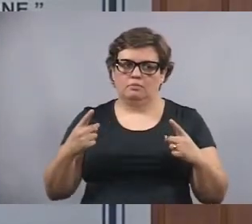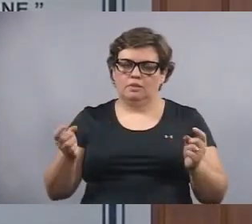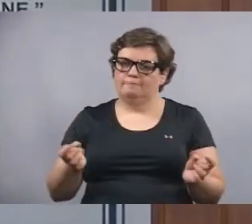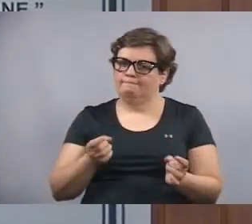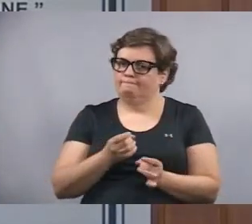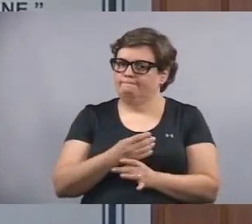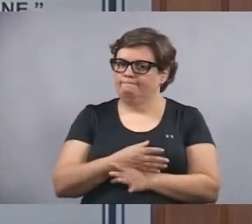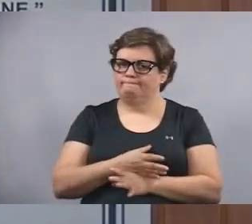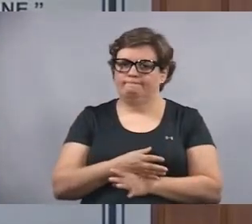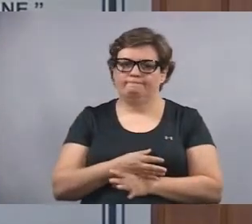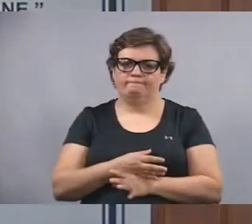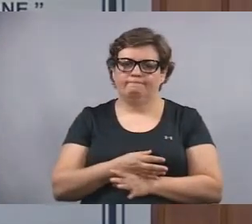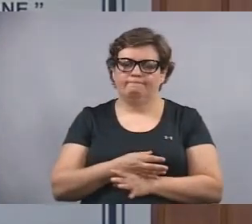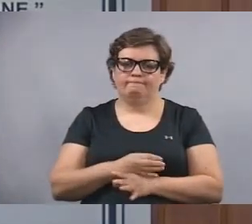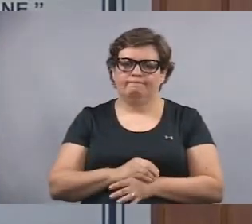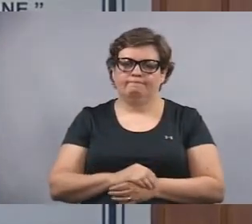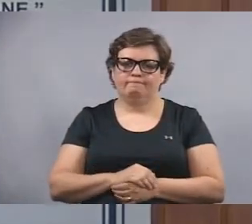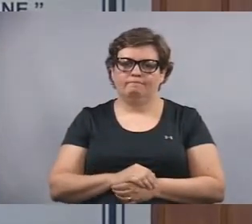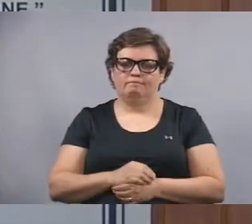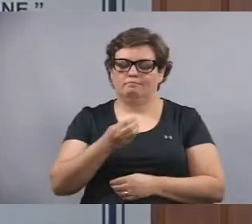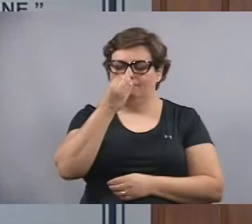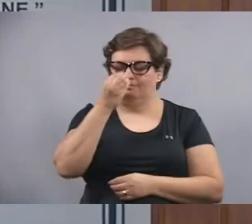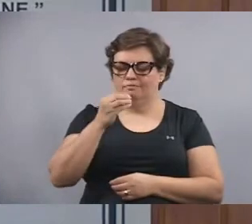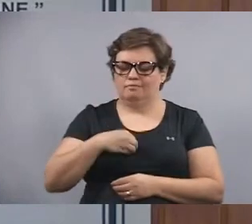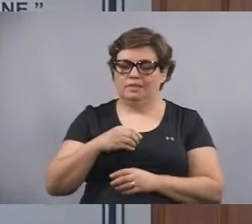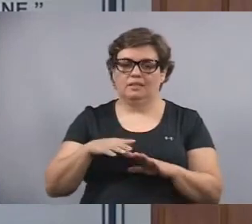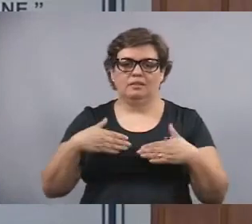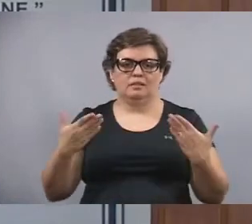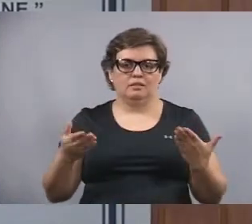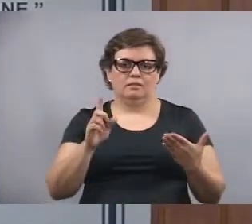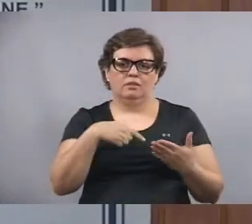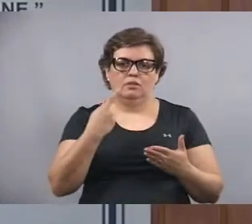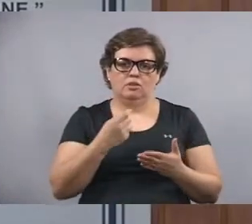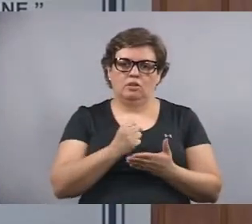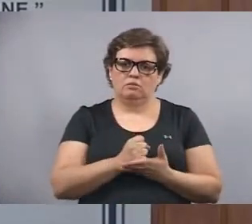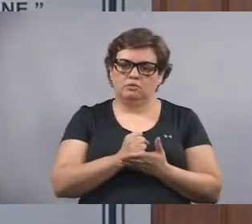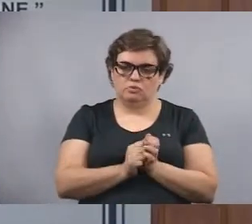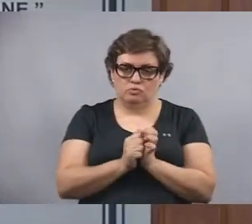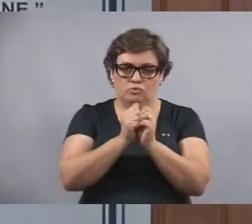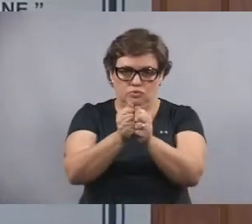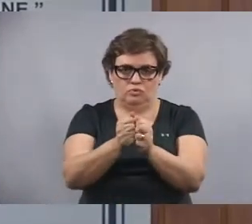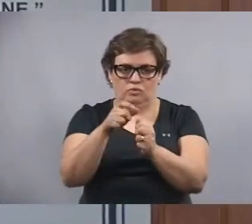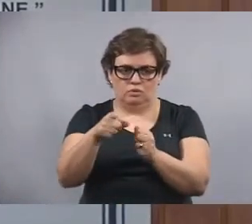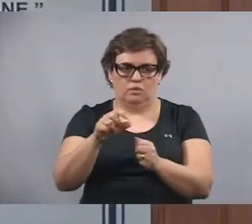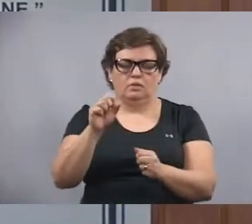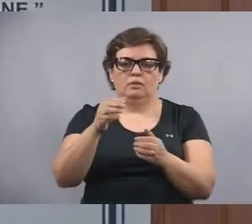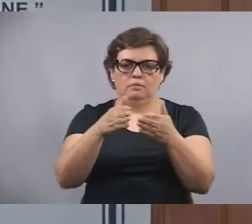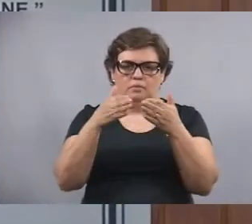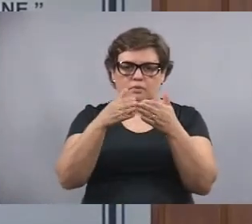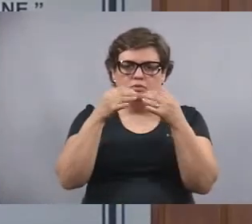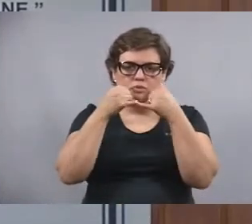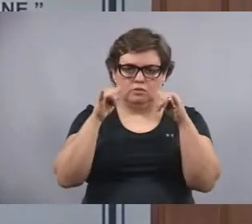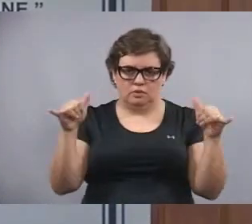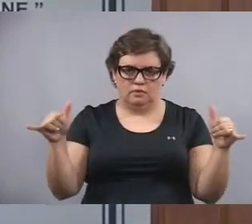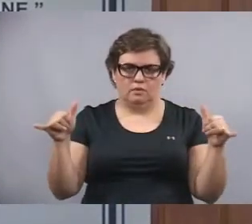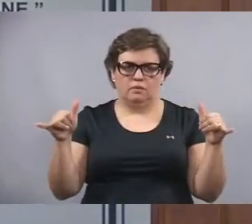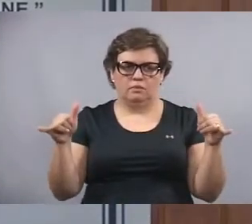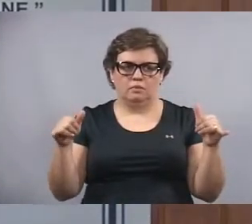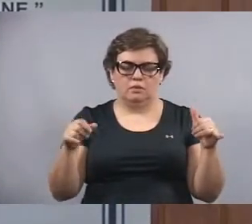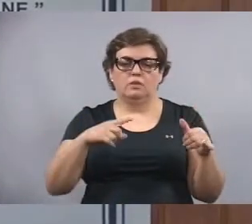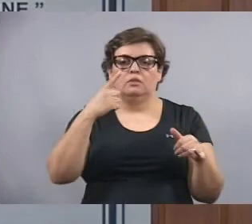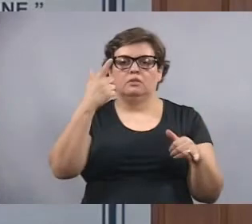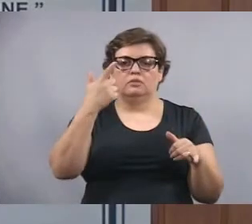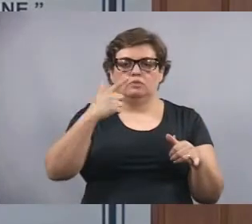fim fomos ignorados. Então nós estaremos acompanhando, sim, essa questão, solicitando informações e